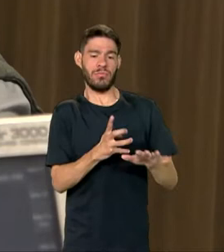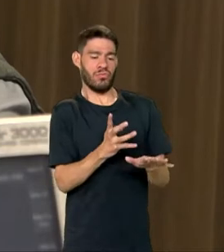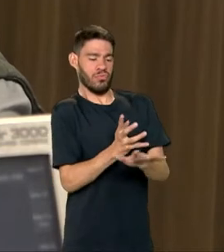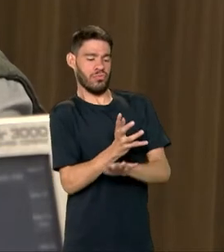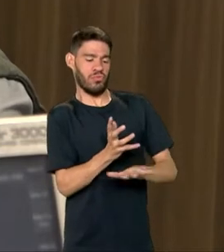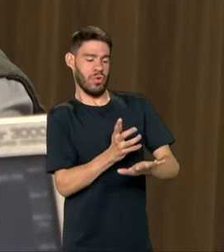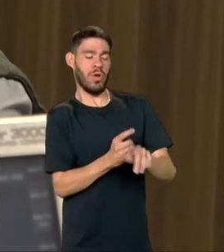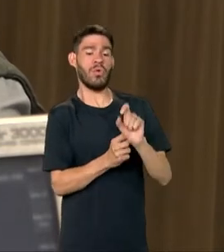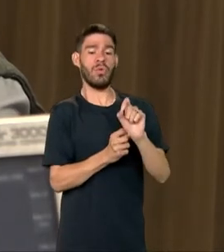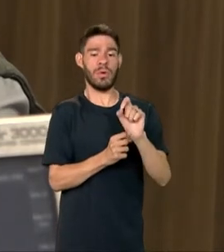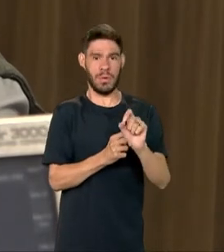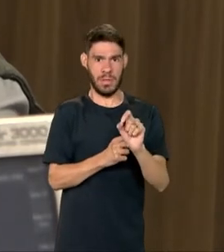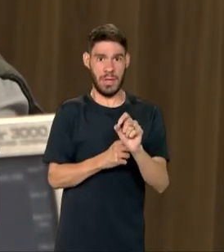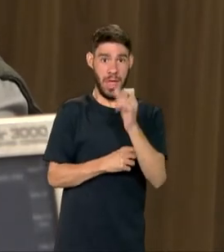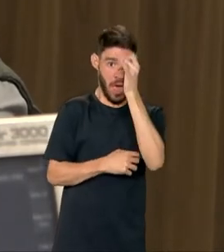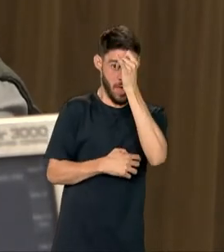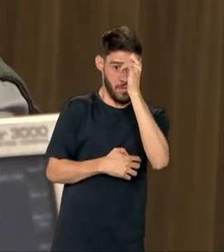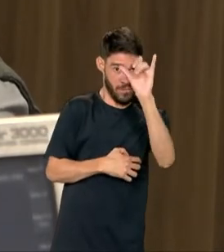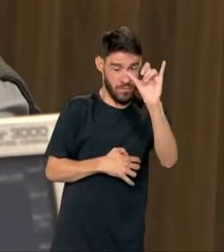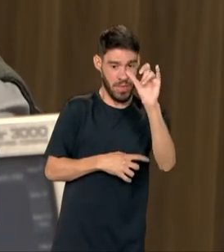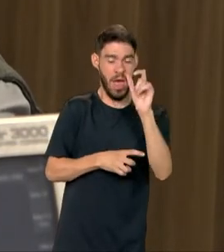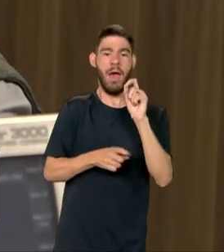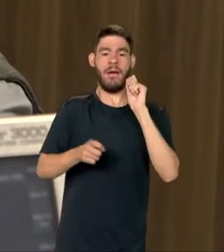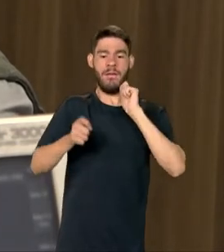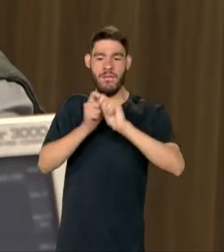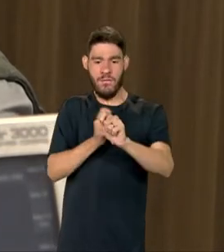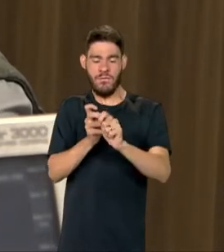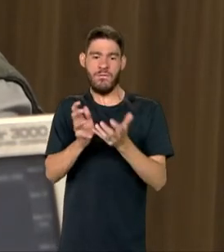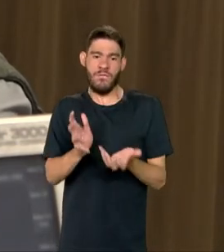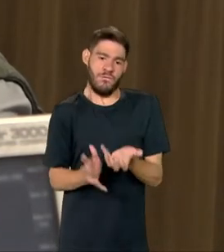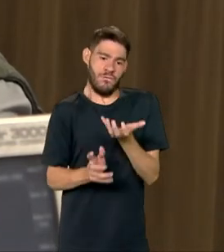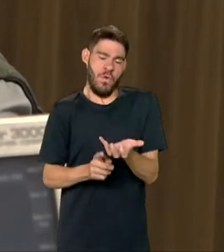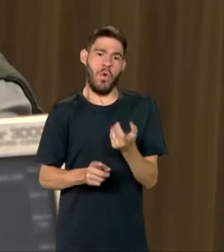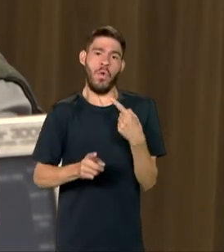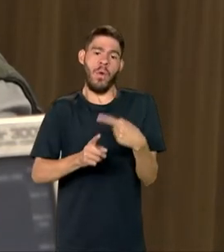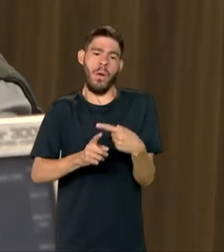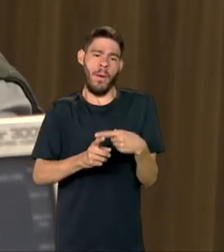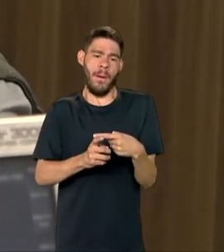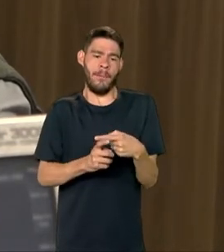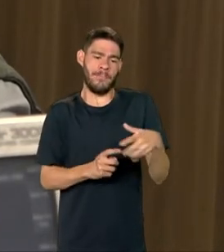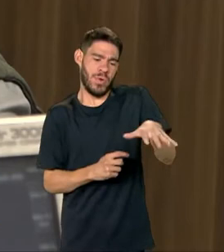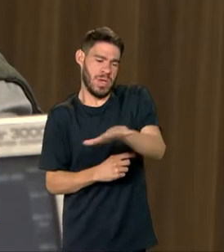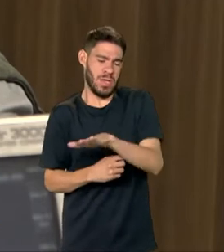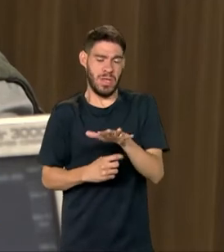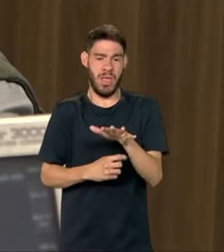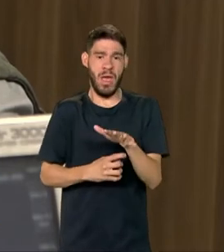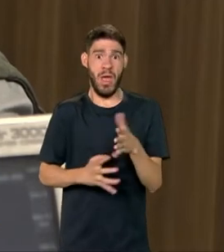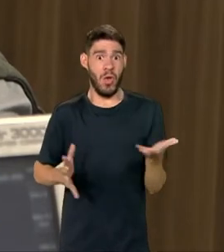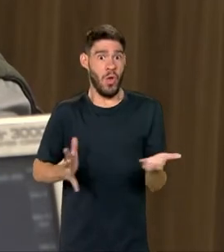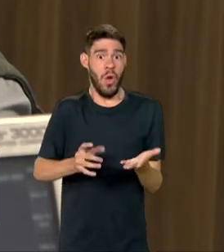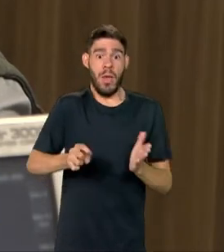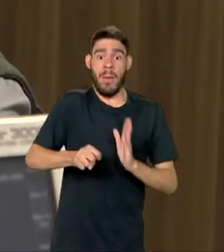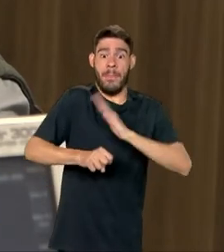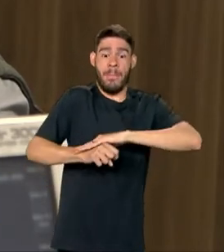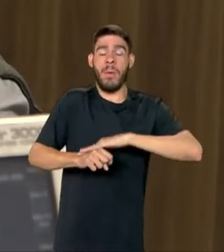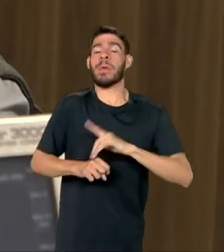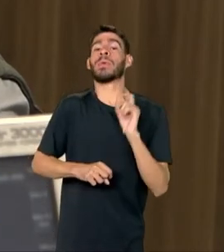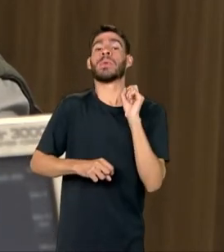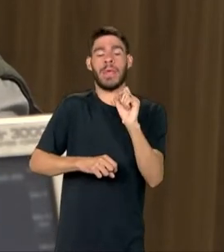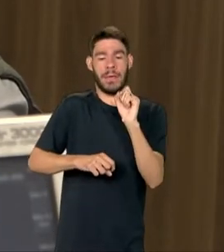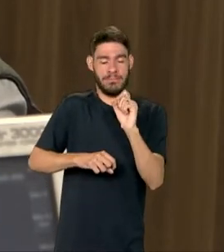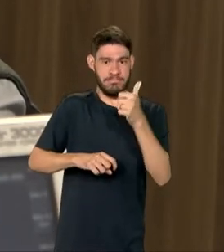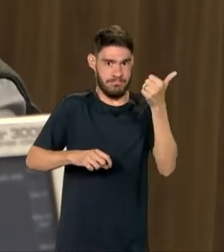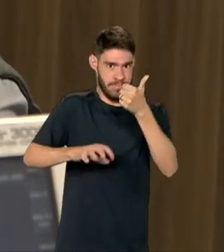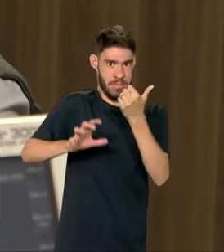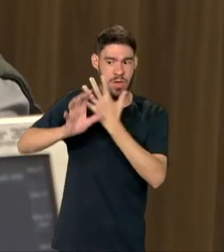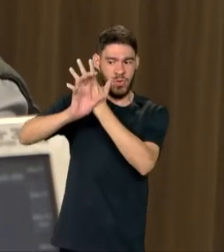Pantanal, evitem colocar fogo, porque o fogo nessa região, nesse momento, primeiro, está muito seco,